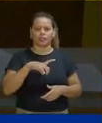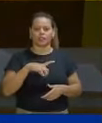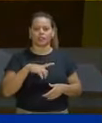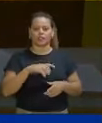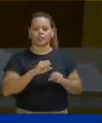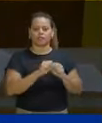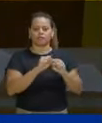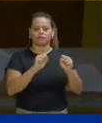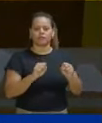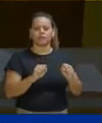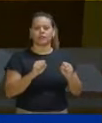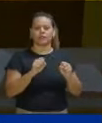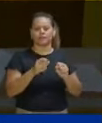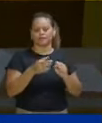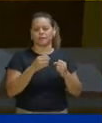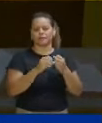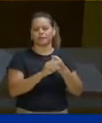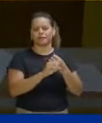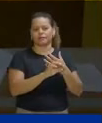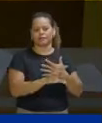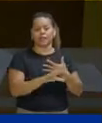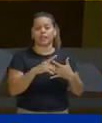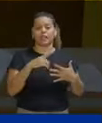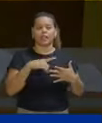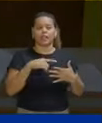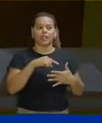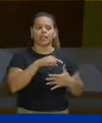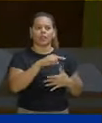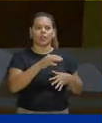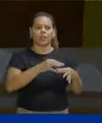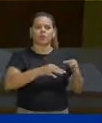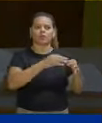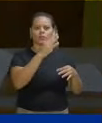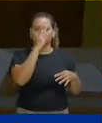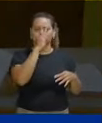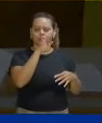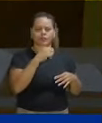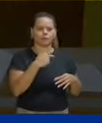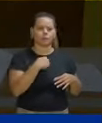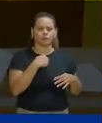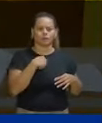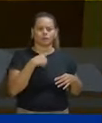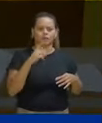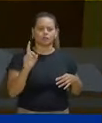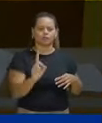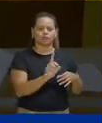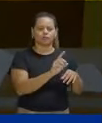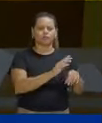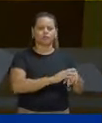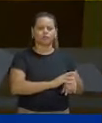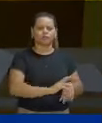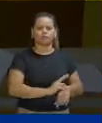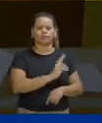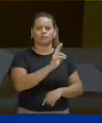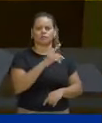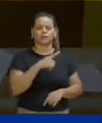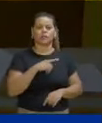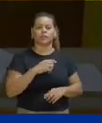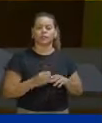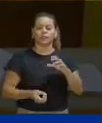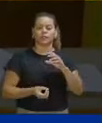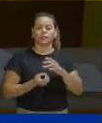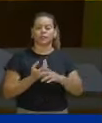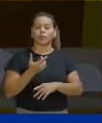que os juízes eleitorais não poderiam ser titulares dos novos órgãos julgadores criados para a implementação do juiz da garantia. Isso criou